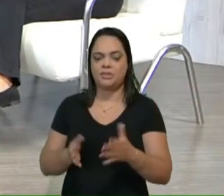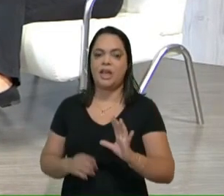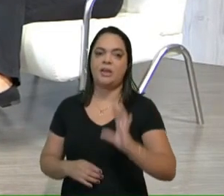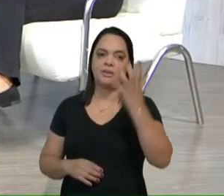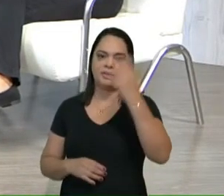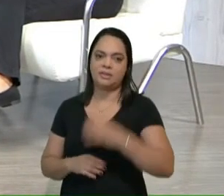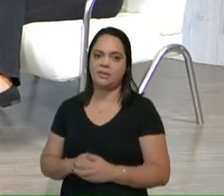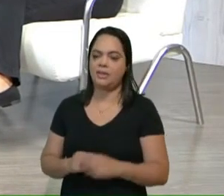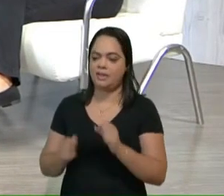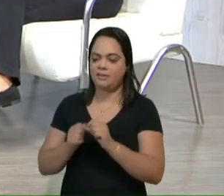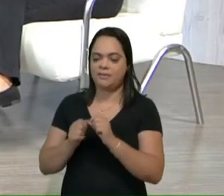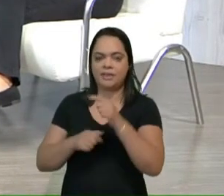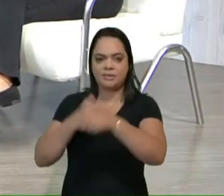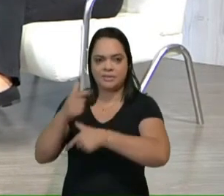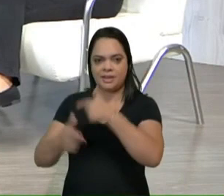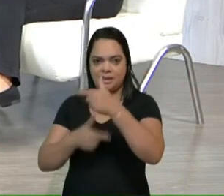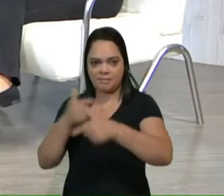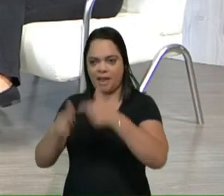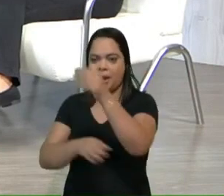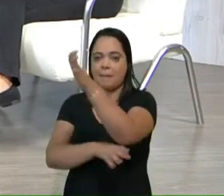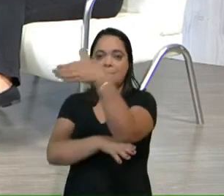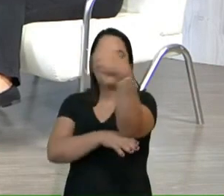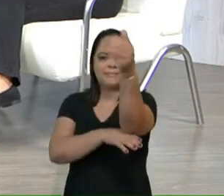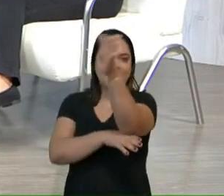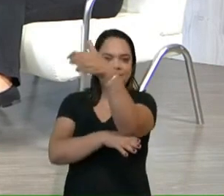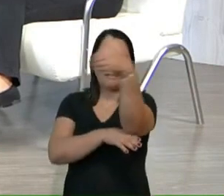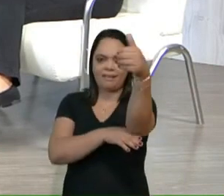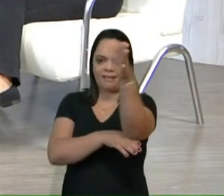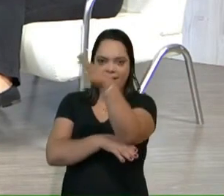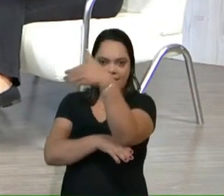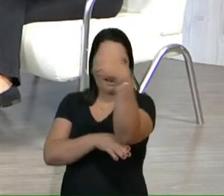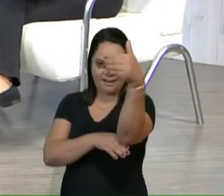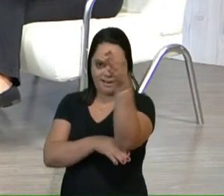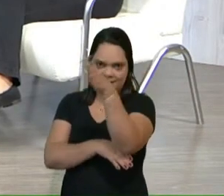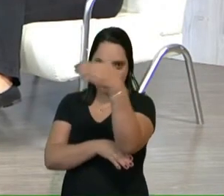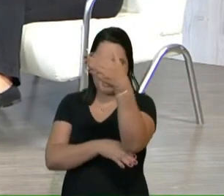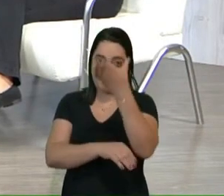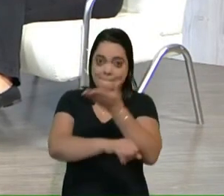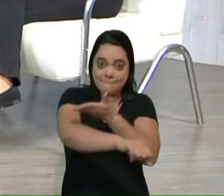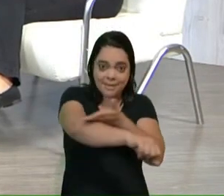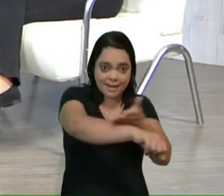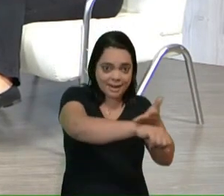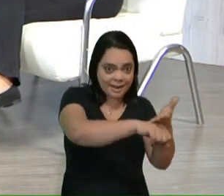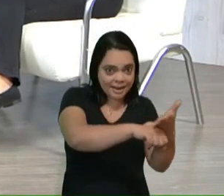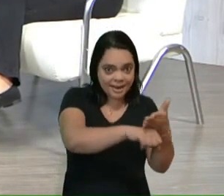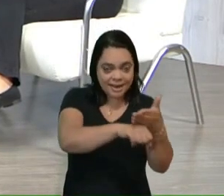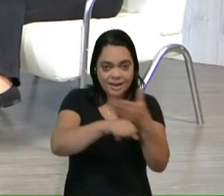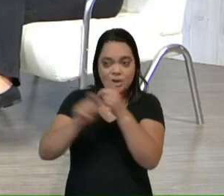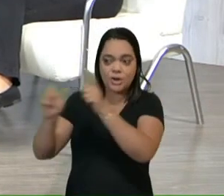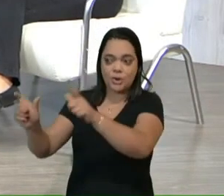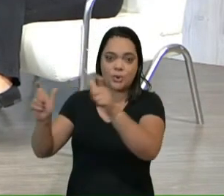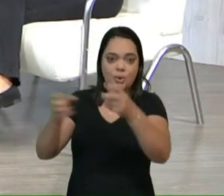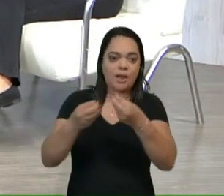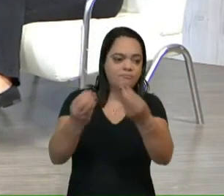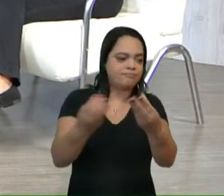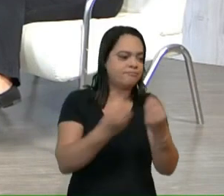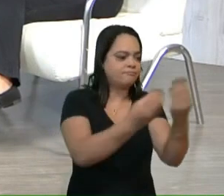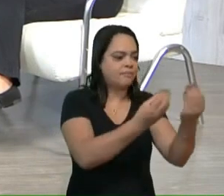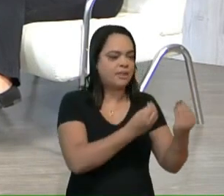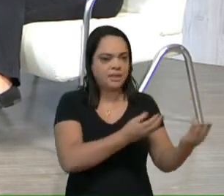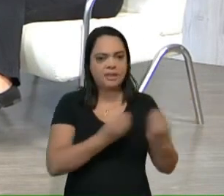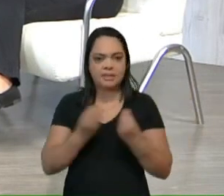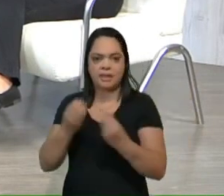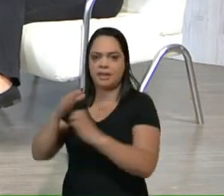trabalho que ela distribui Bandeiras né Aline e bandeiras inicialmente brancas para diversos estabelecimentos